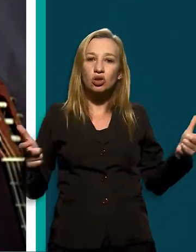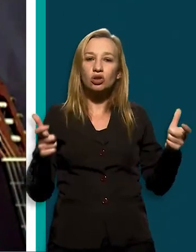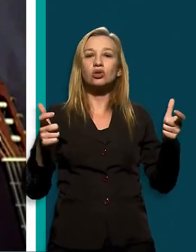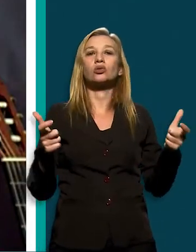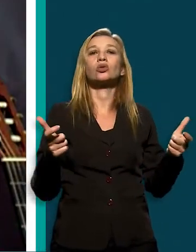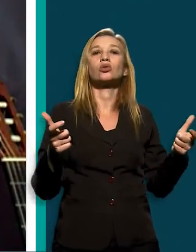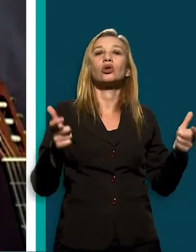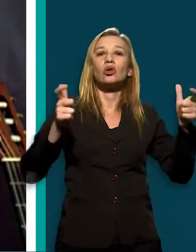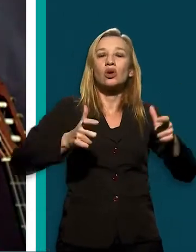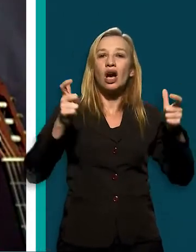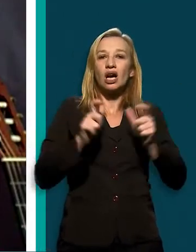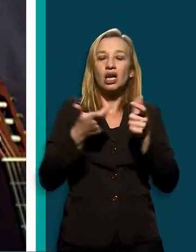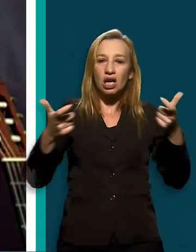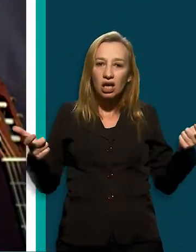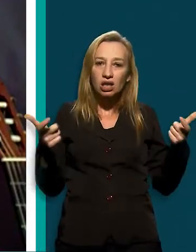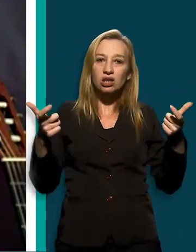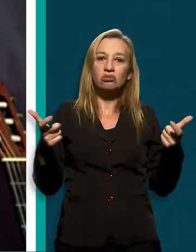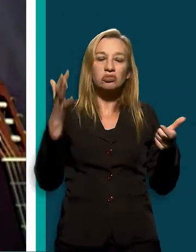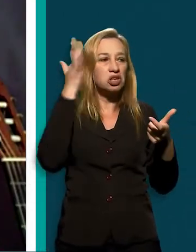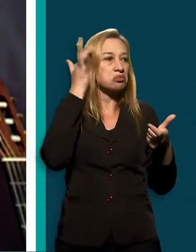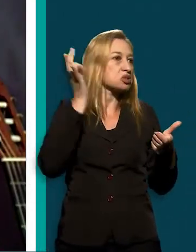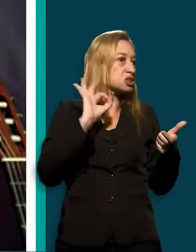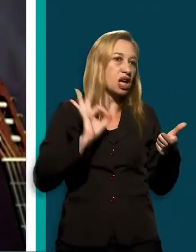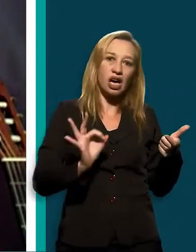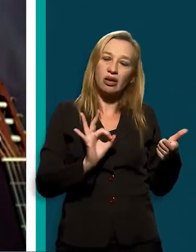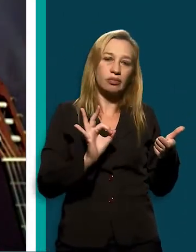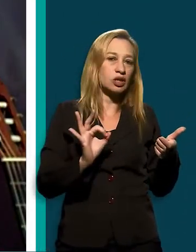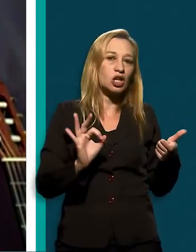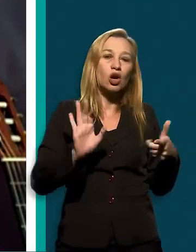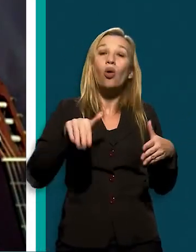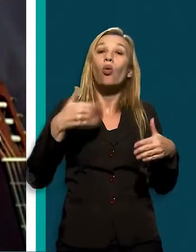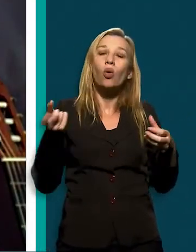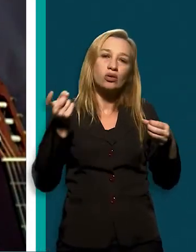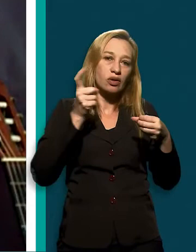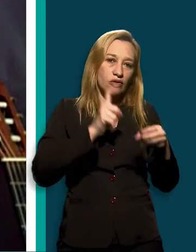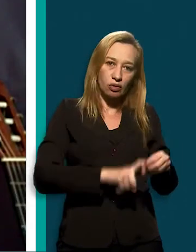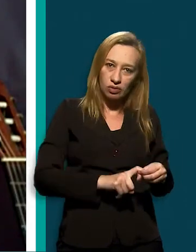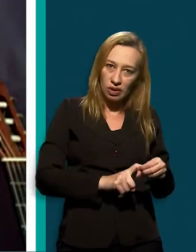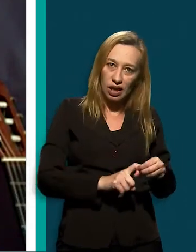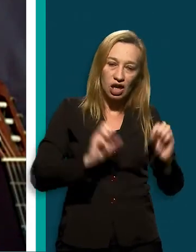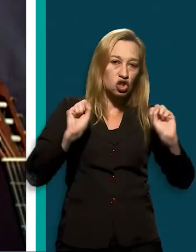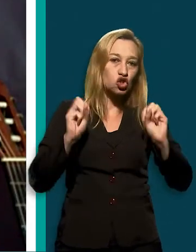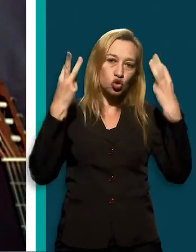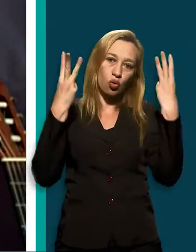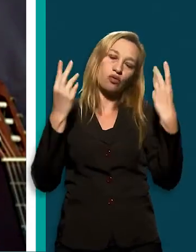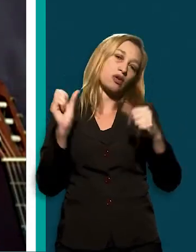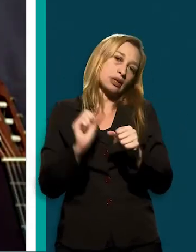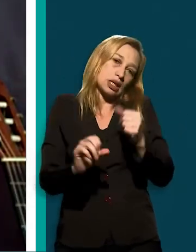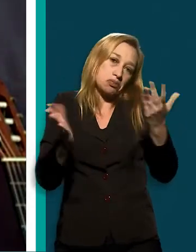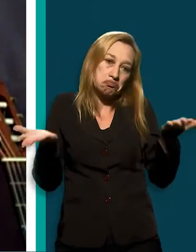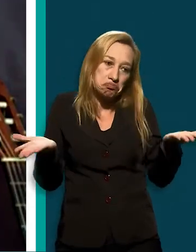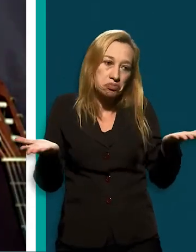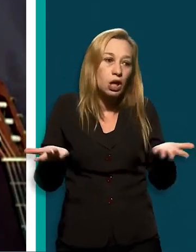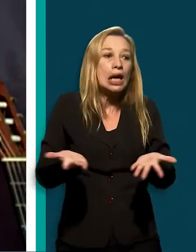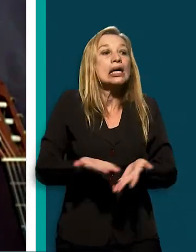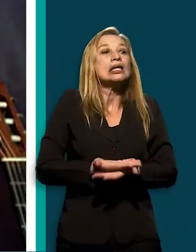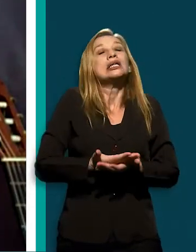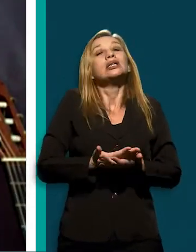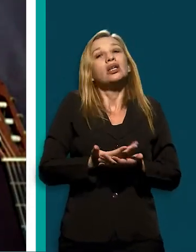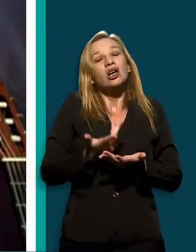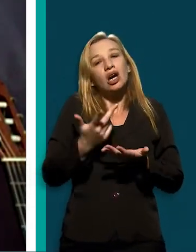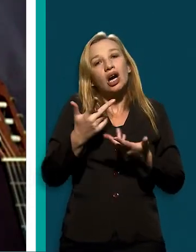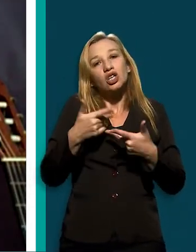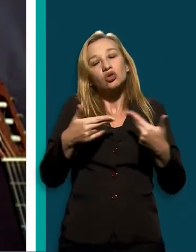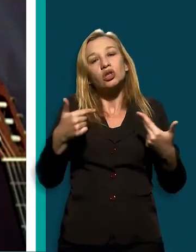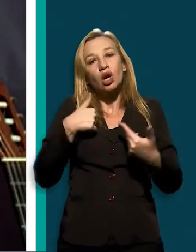com um público muito grande, a gente não sabe quando vai voltar e se voltará, né? Então, assim,